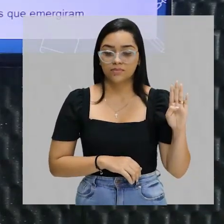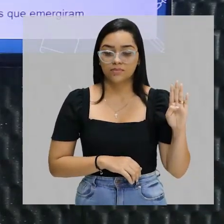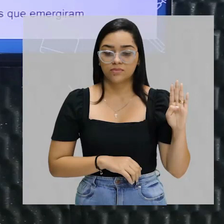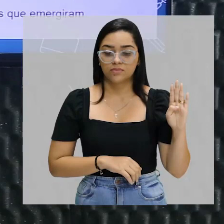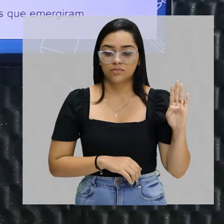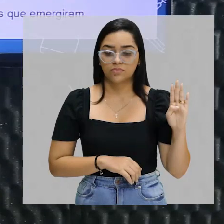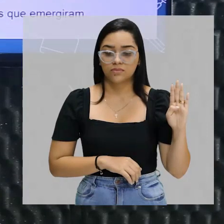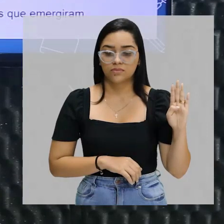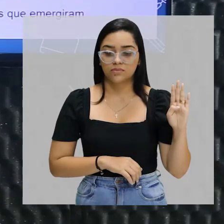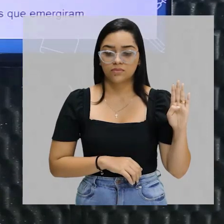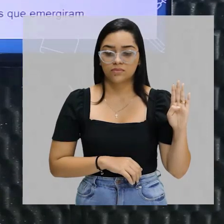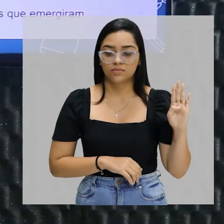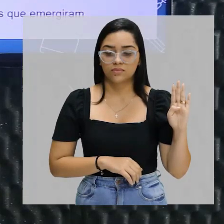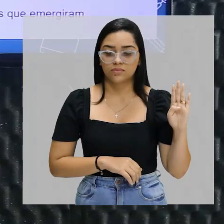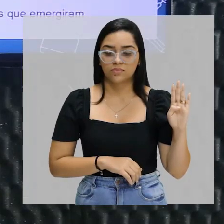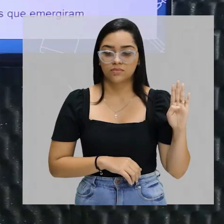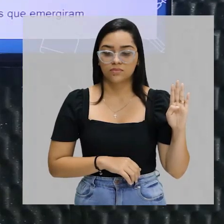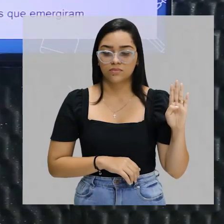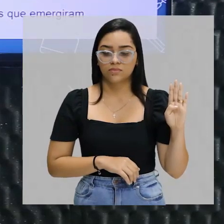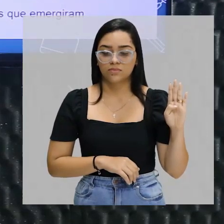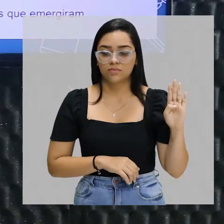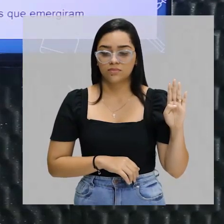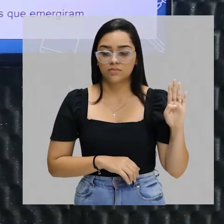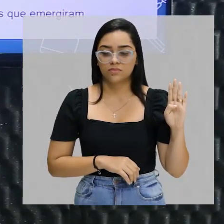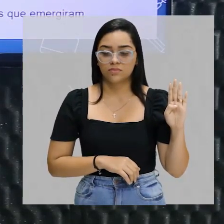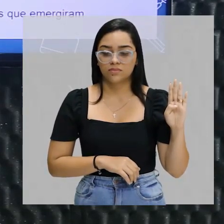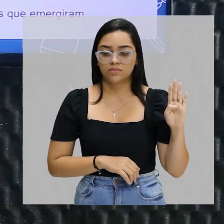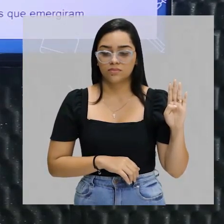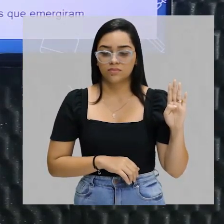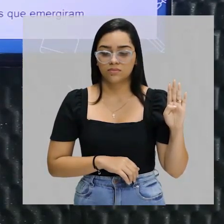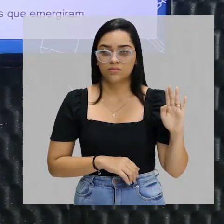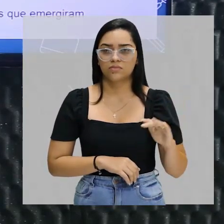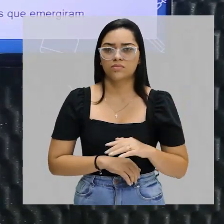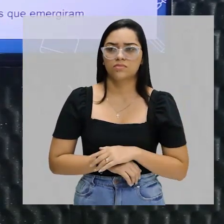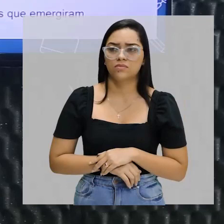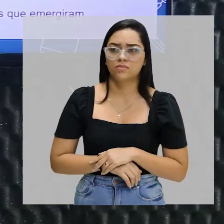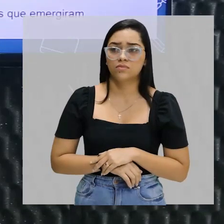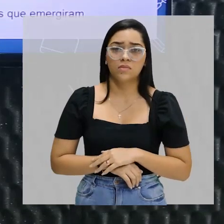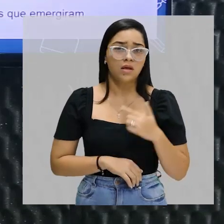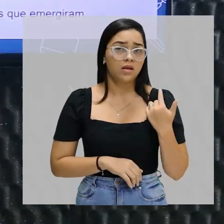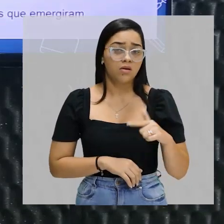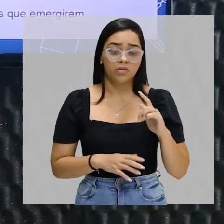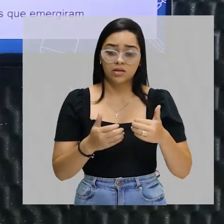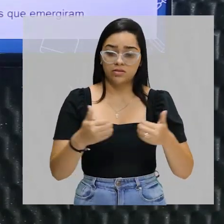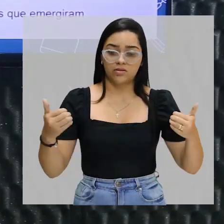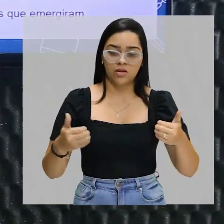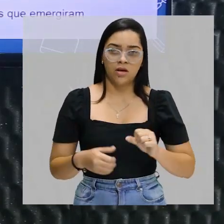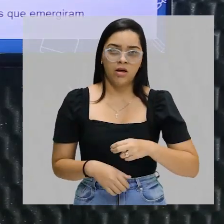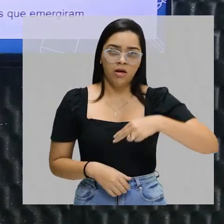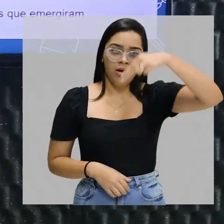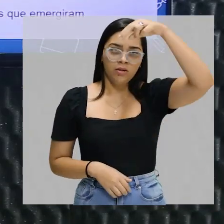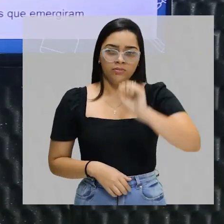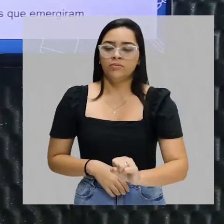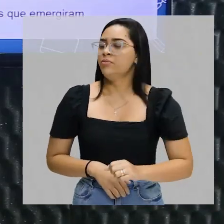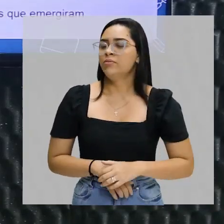momento ali onde houve o domínio dos países socialistas do Sul do Globo pelos países capitalistas do Norte não existia essa divisão Norte Sul galera